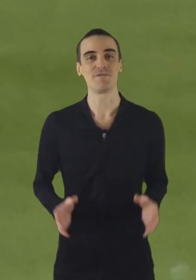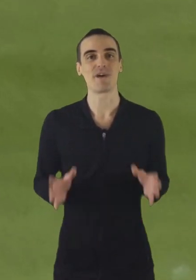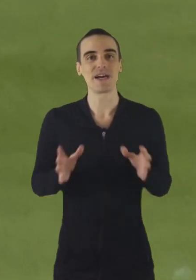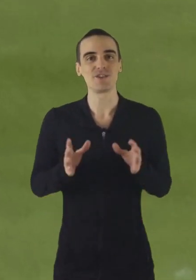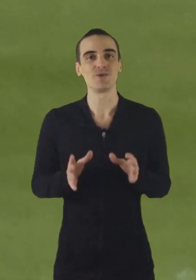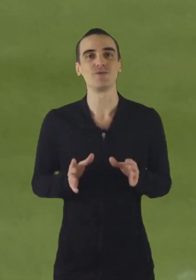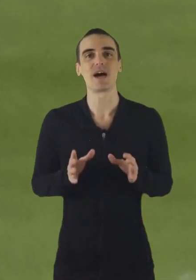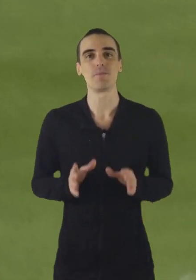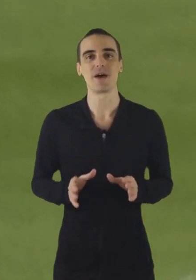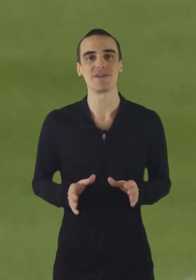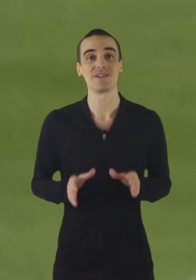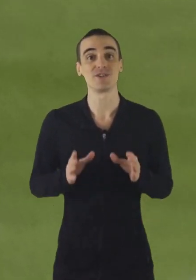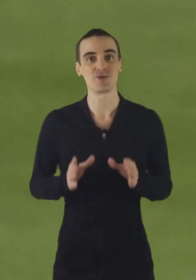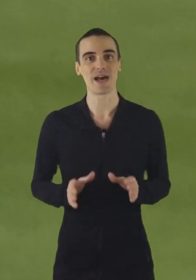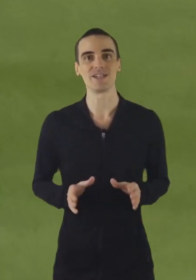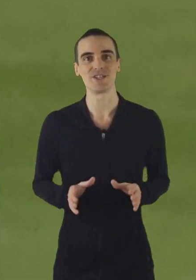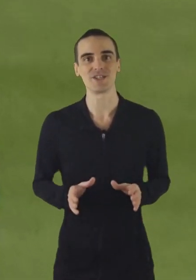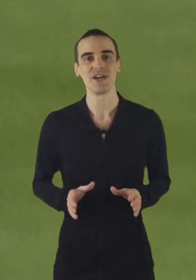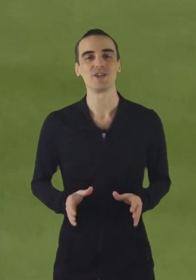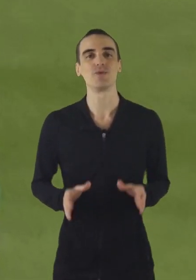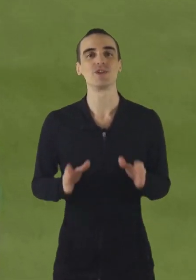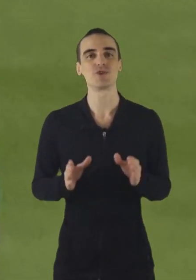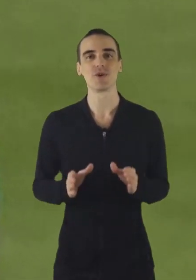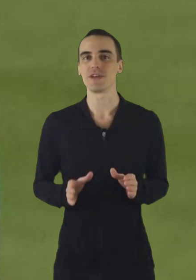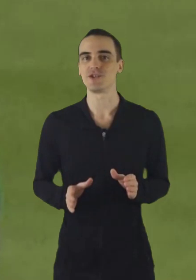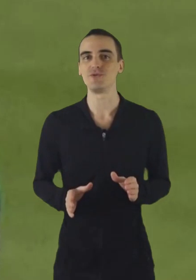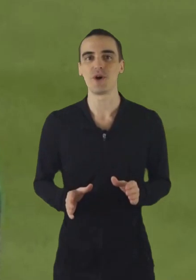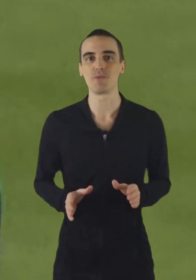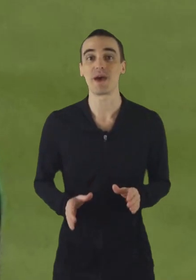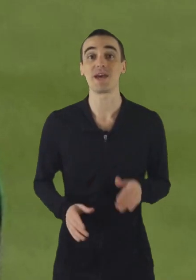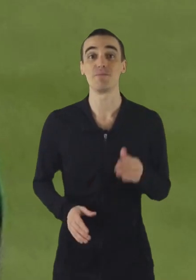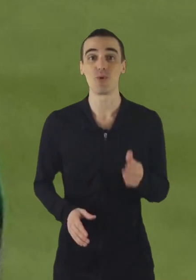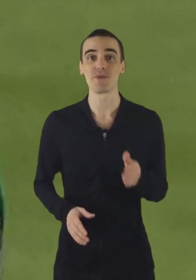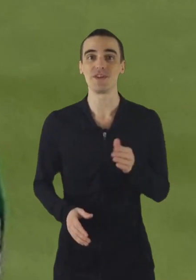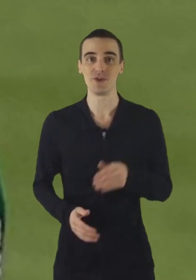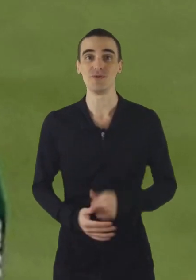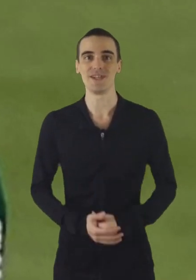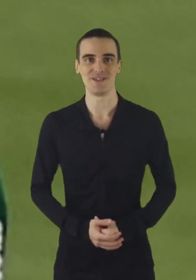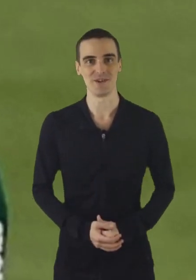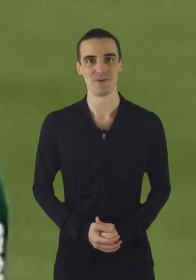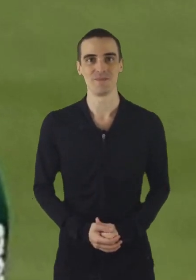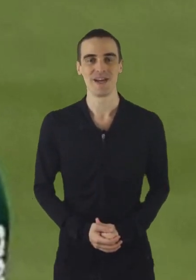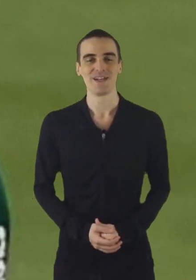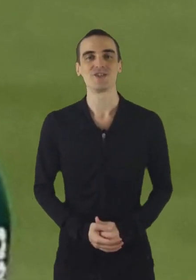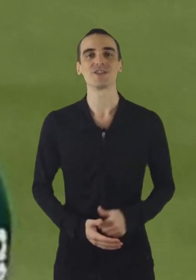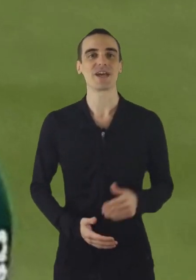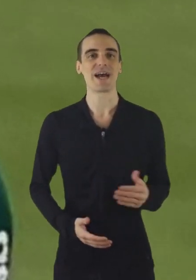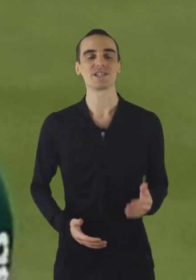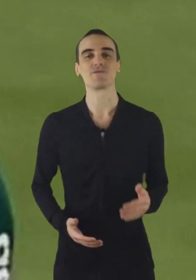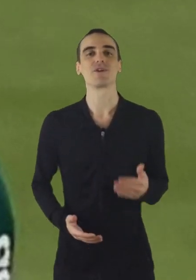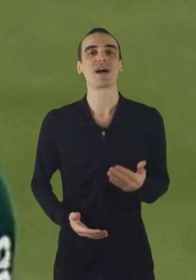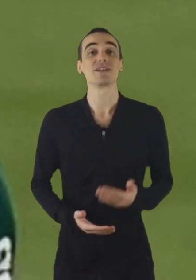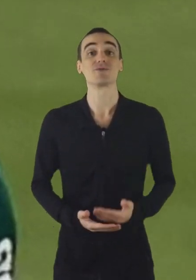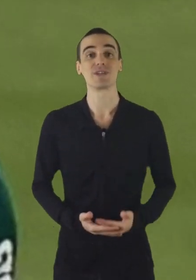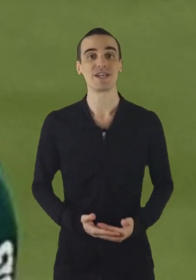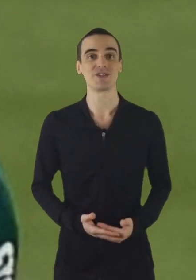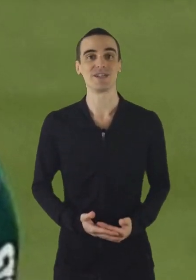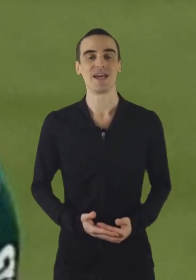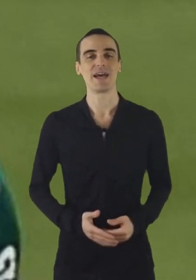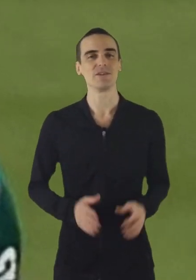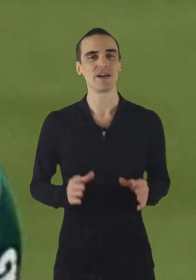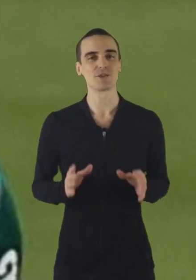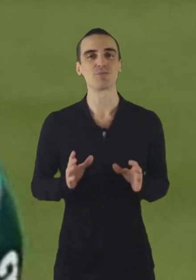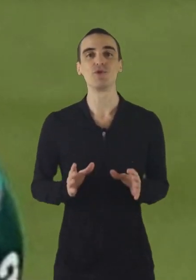pois a sua opinião é muito importante para o maior campeão da América se inscreva no canal pois a qualquer momento eu te atualizo com mais